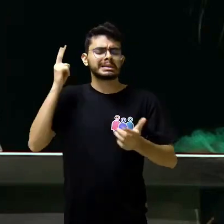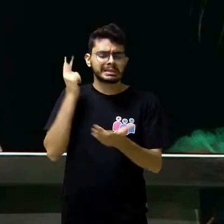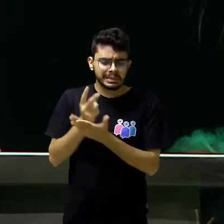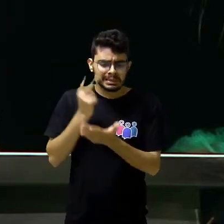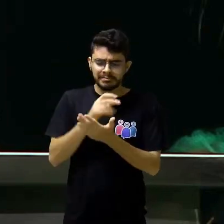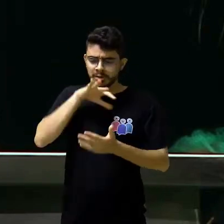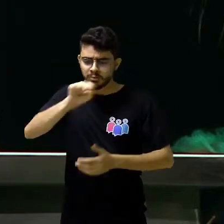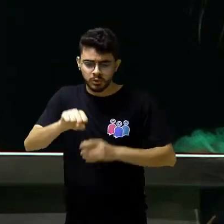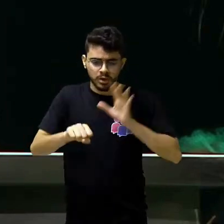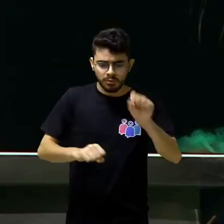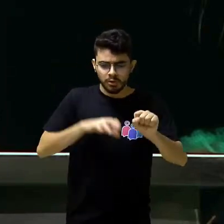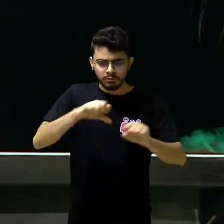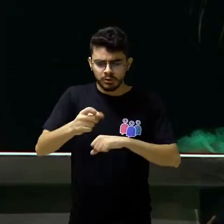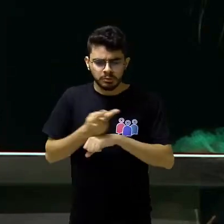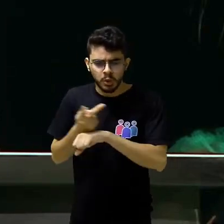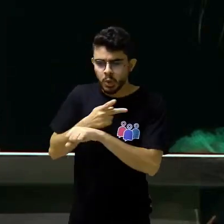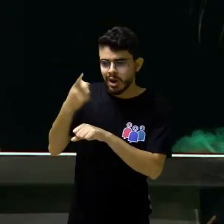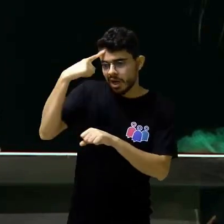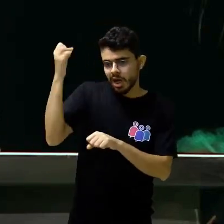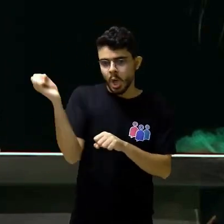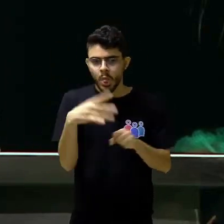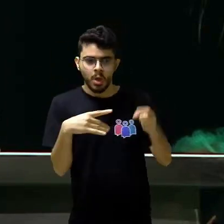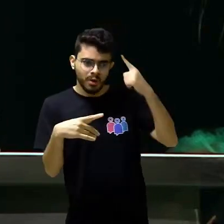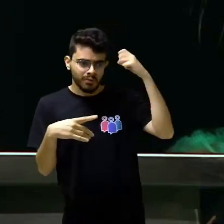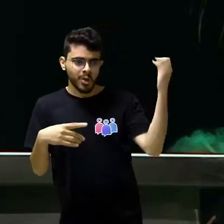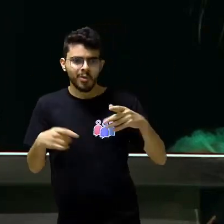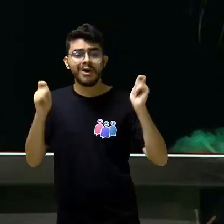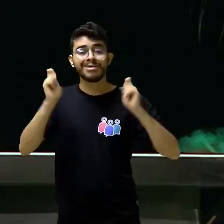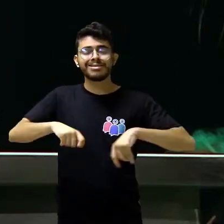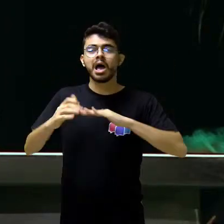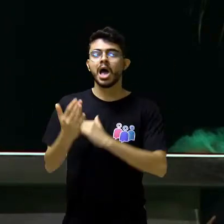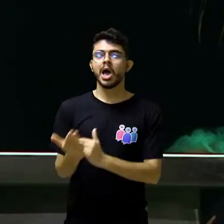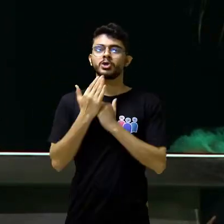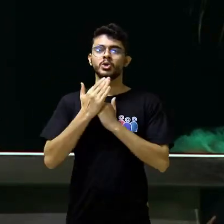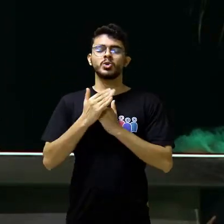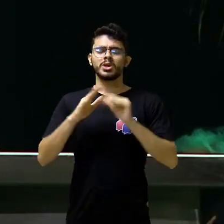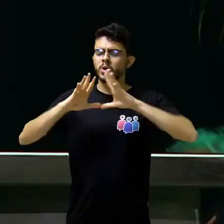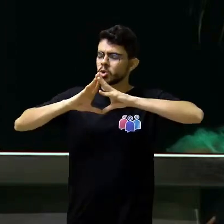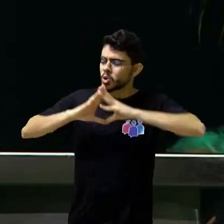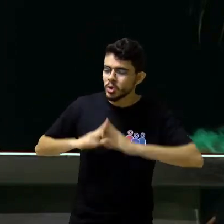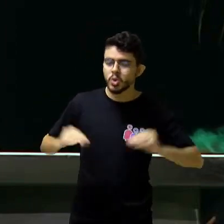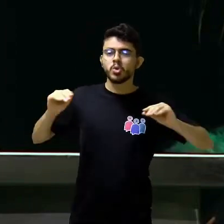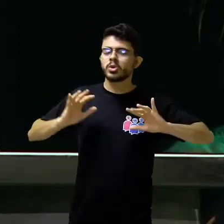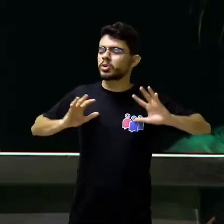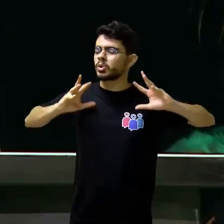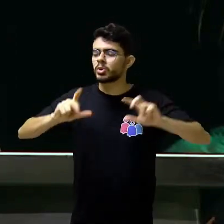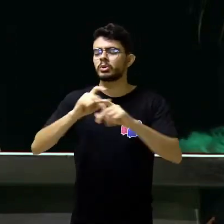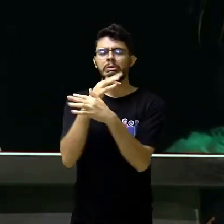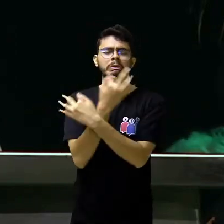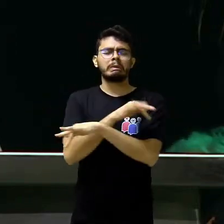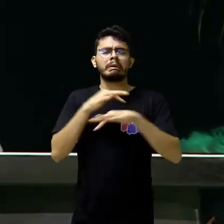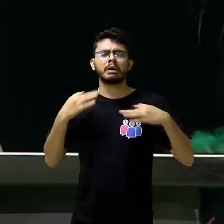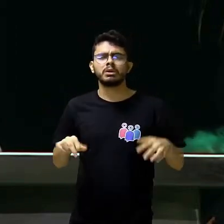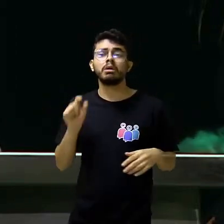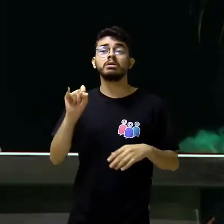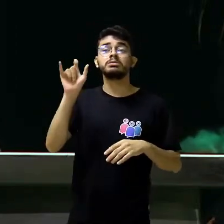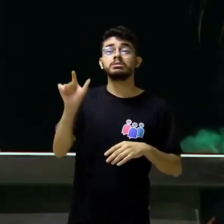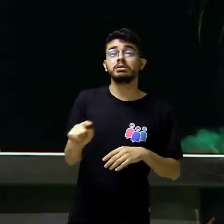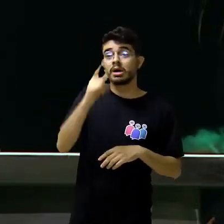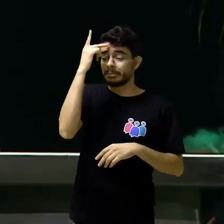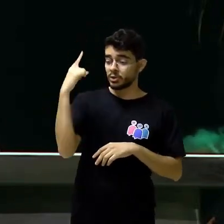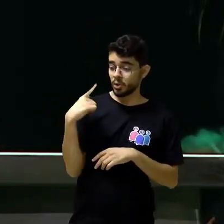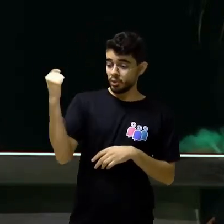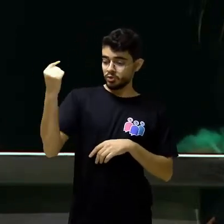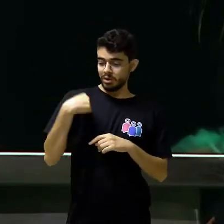procurando inovações que possam ajudar as curas das dores de quem nos